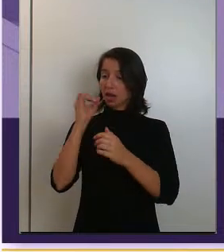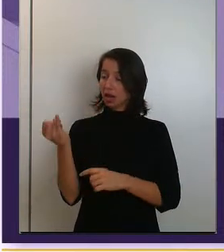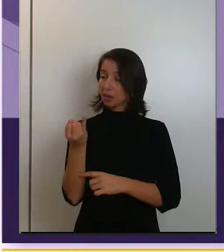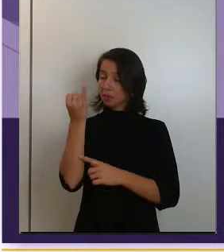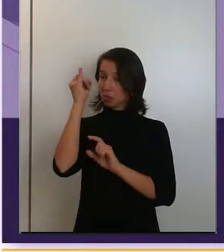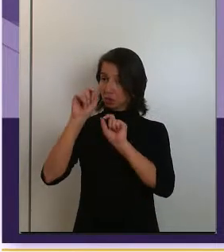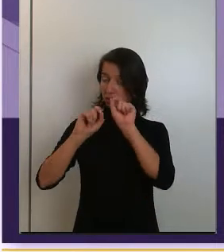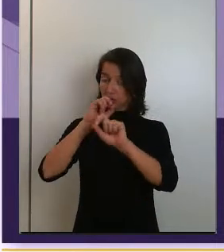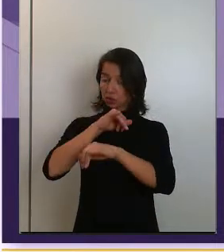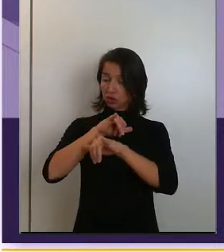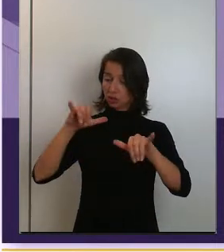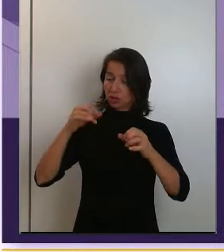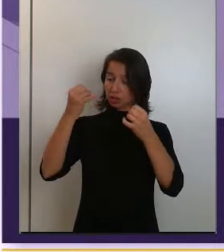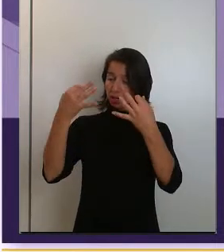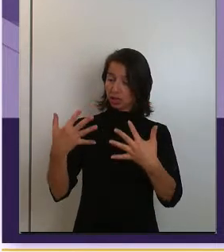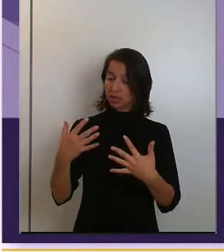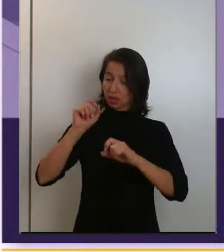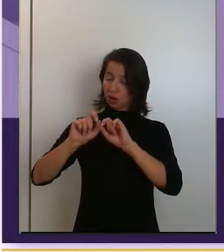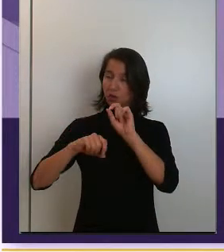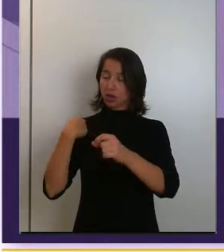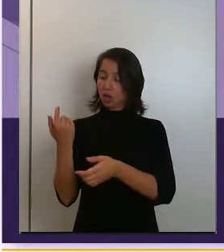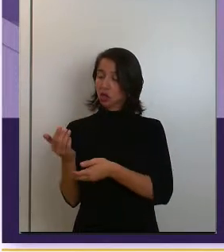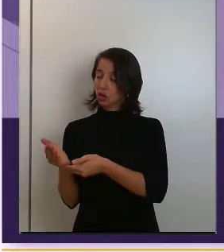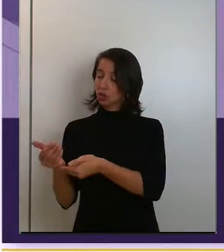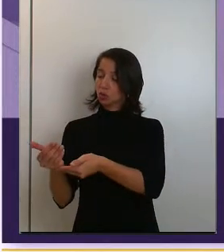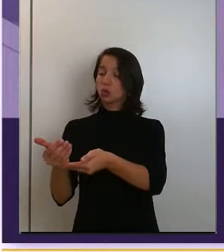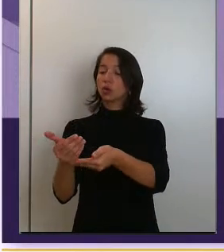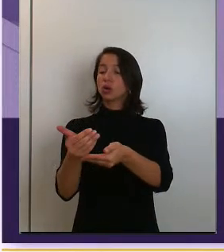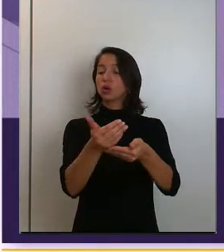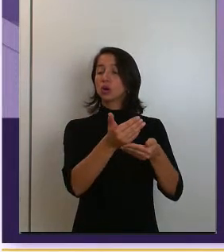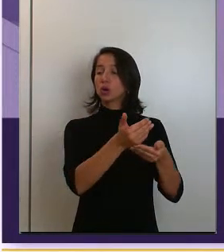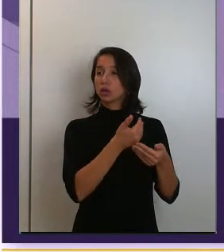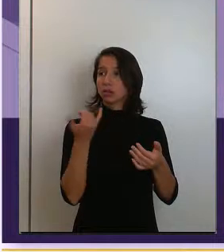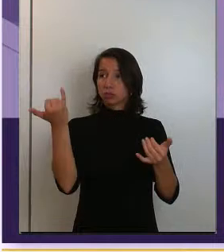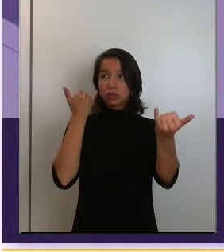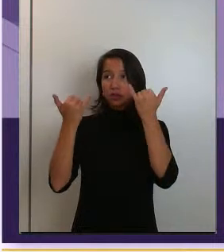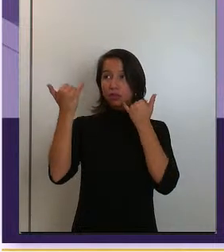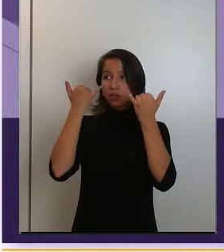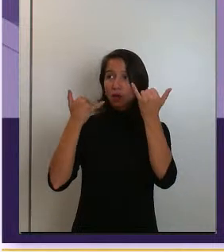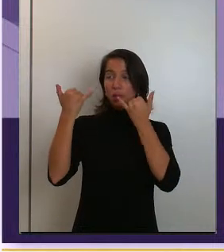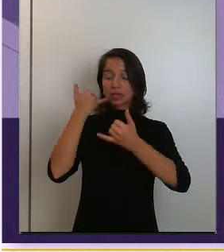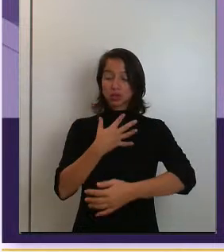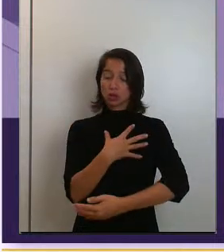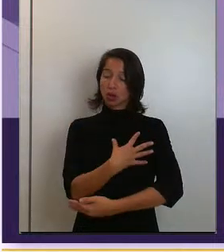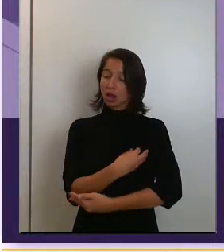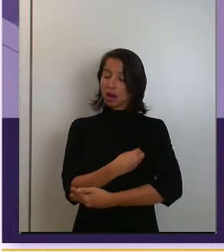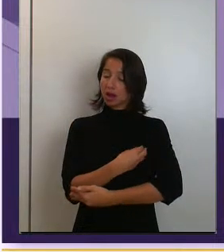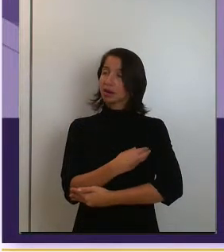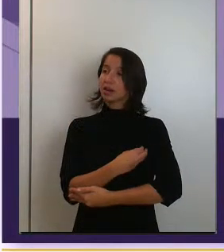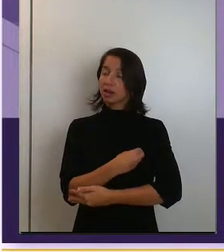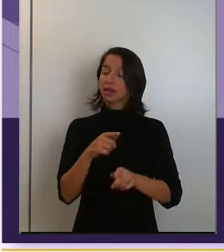dados sobre aleitamento materno e práticas relacionadas à amamentação.